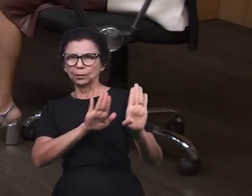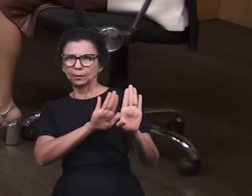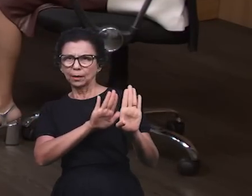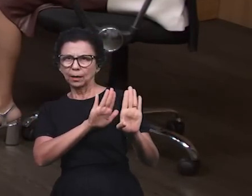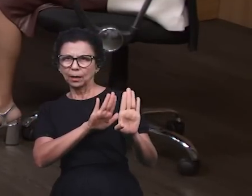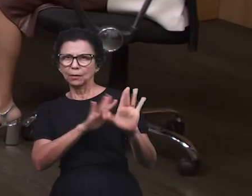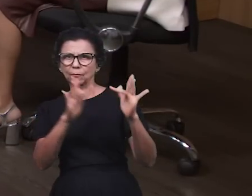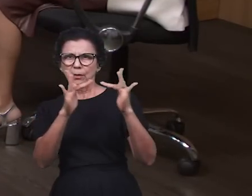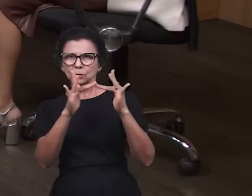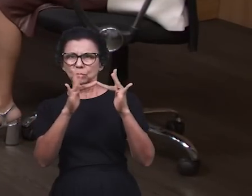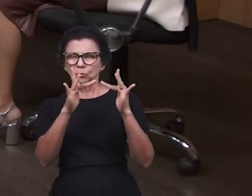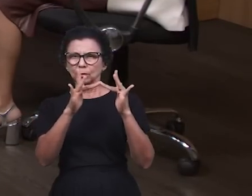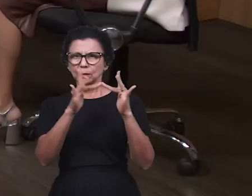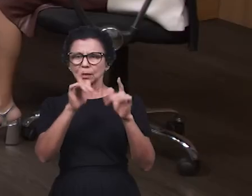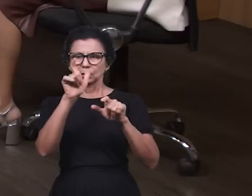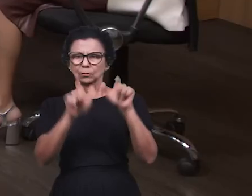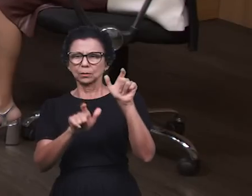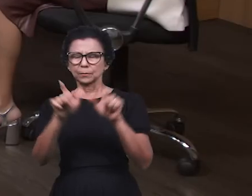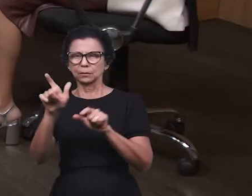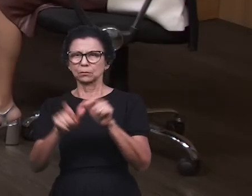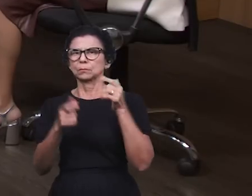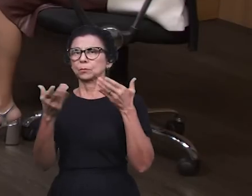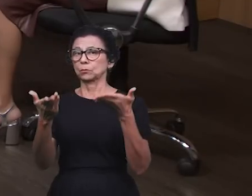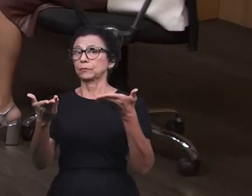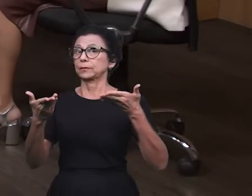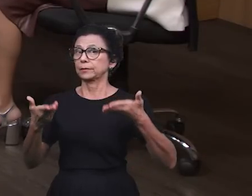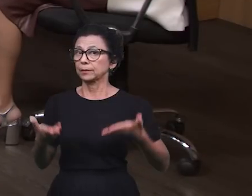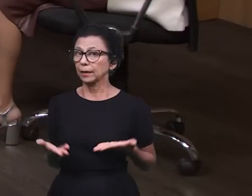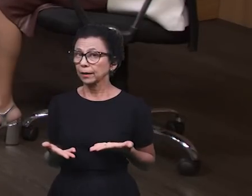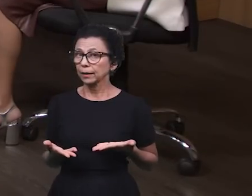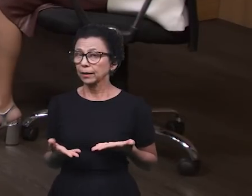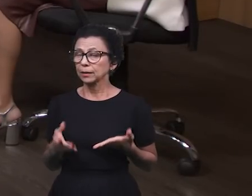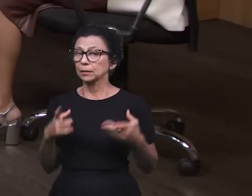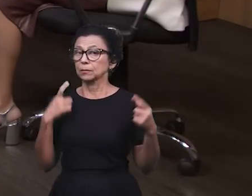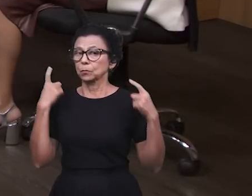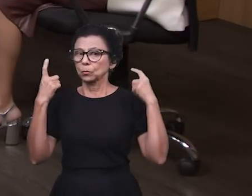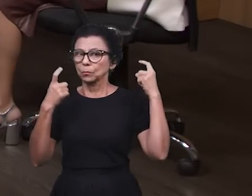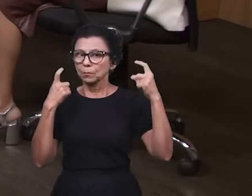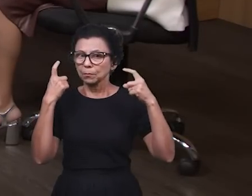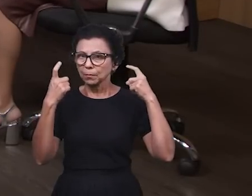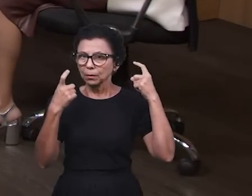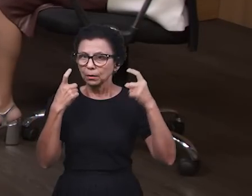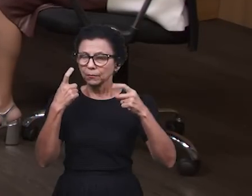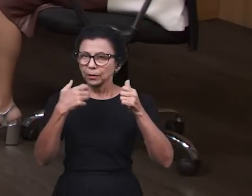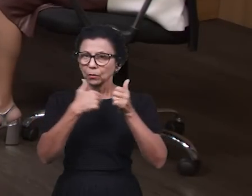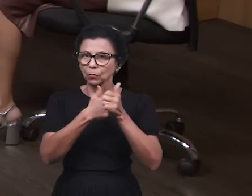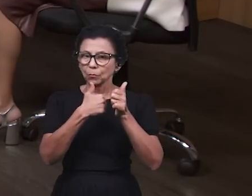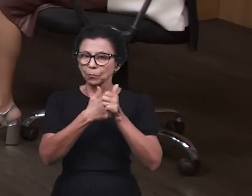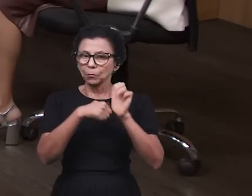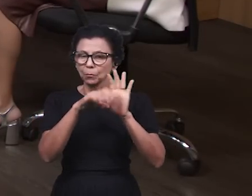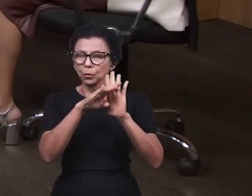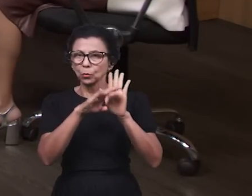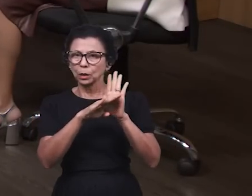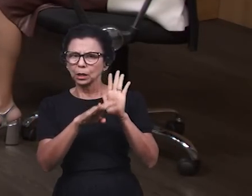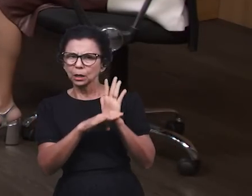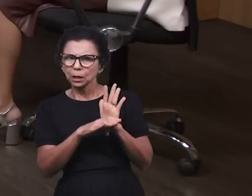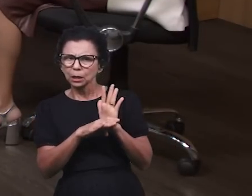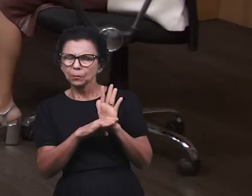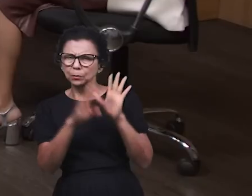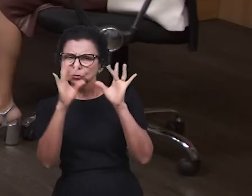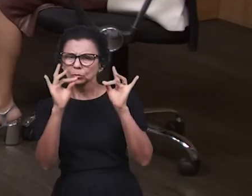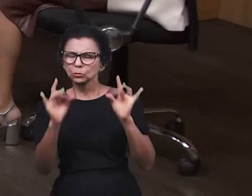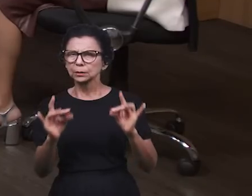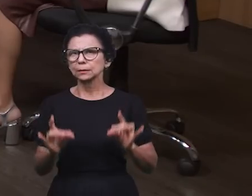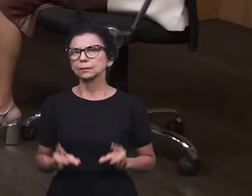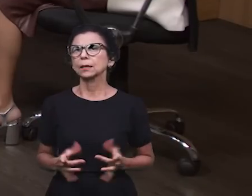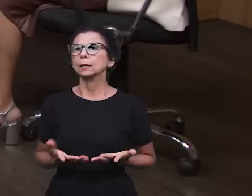os pastores convidados, com os jovens, eles estão sempre preocupados com isso, acompanham a edição do programa, atendem o que for,